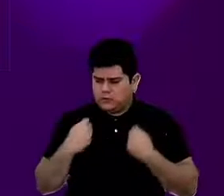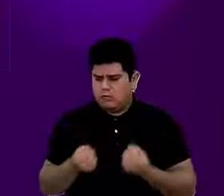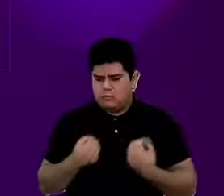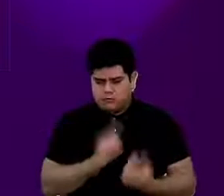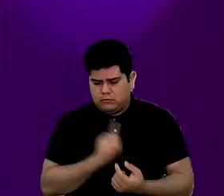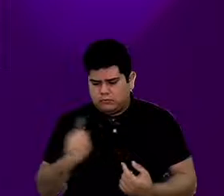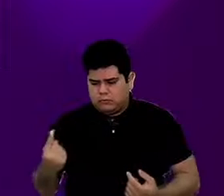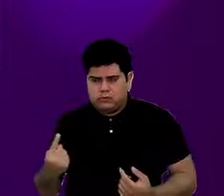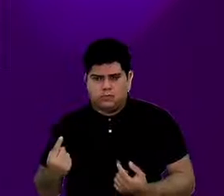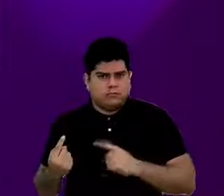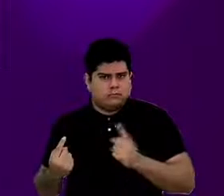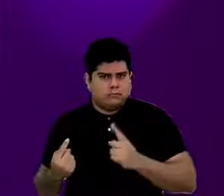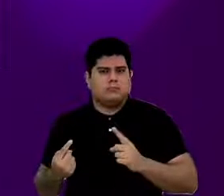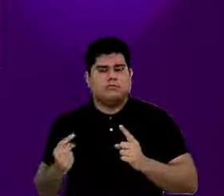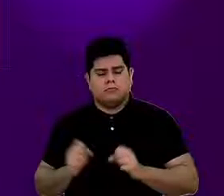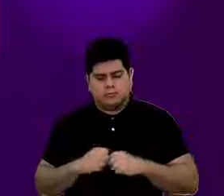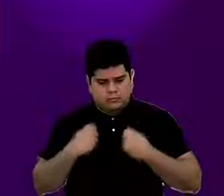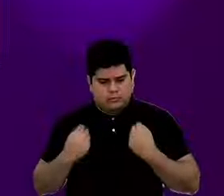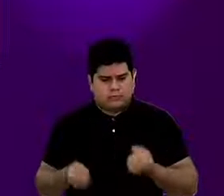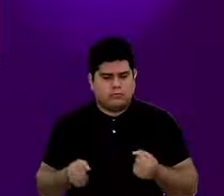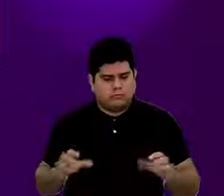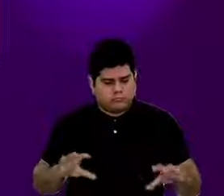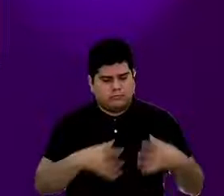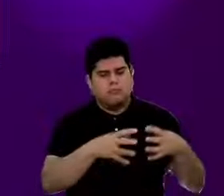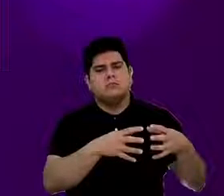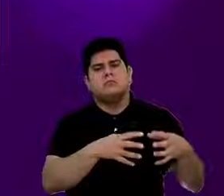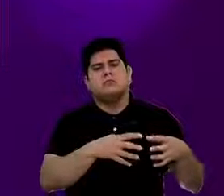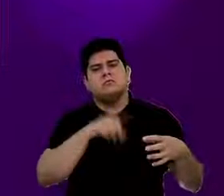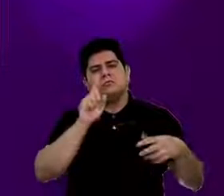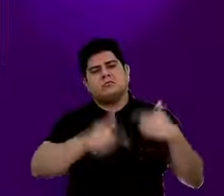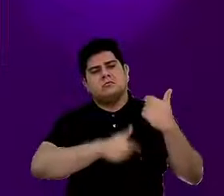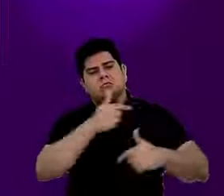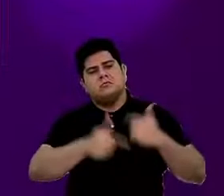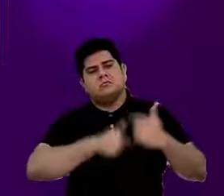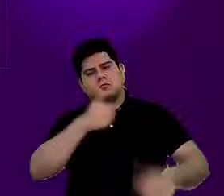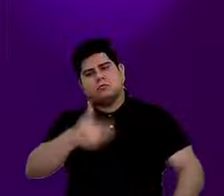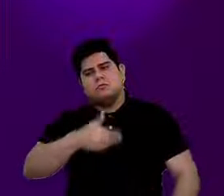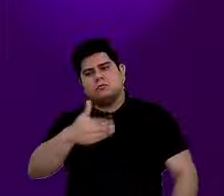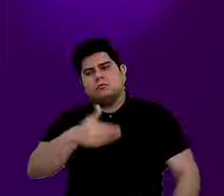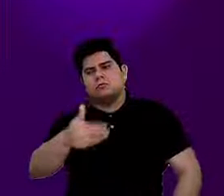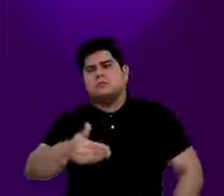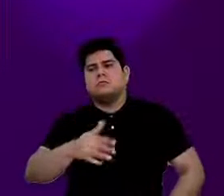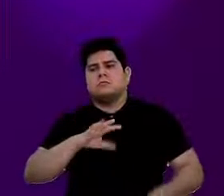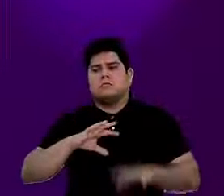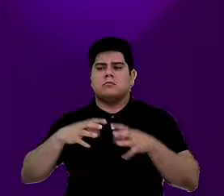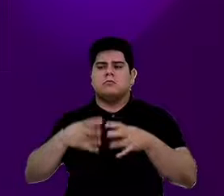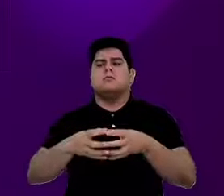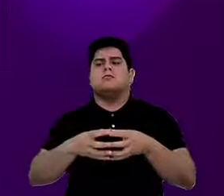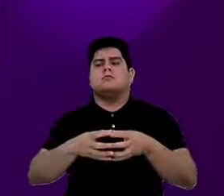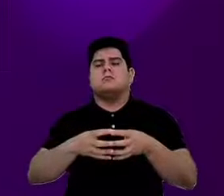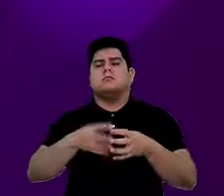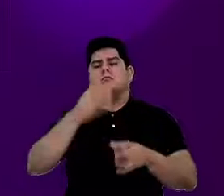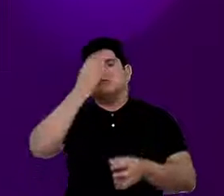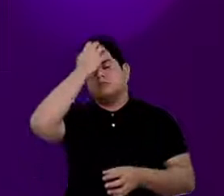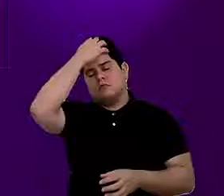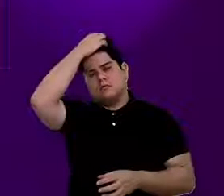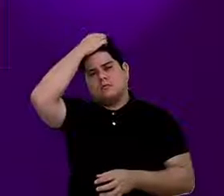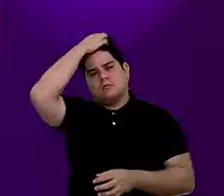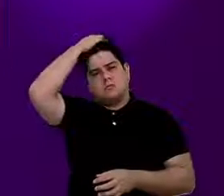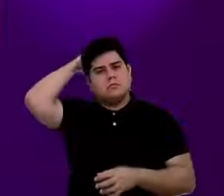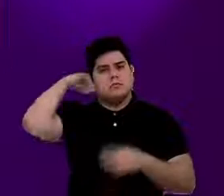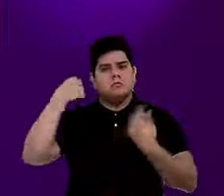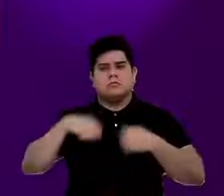individuais e chegar a um grupo, é um trabalho contínuo, como um trabalho de equipe mesmo, que precisa